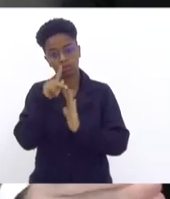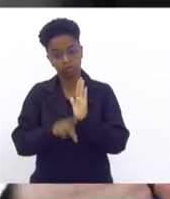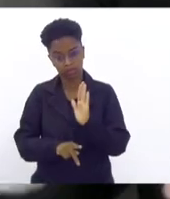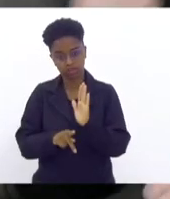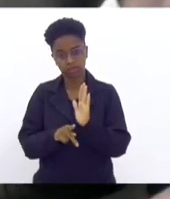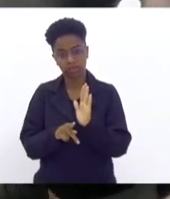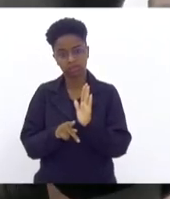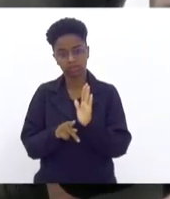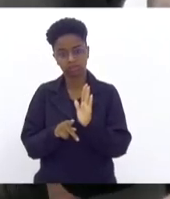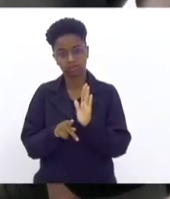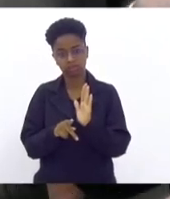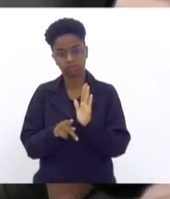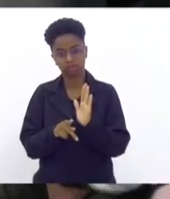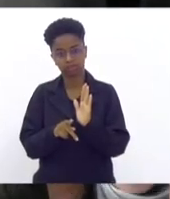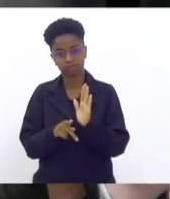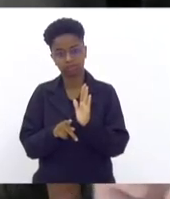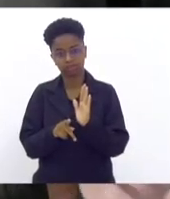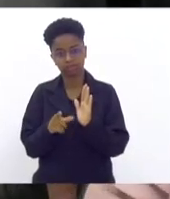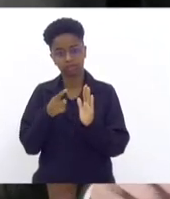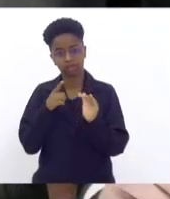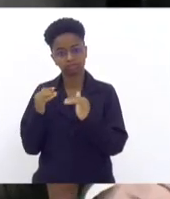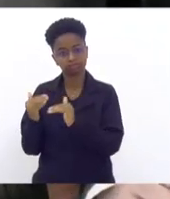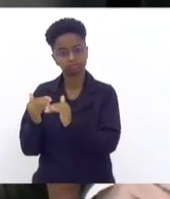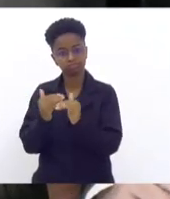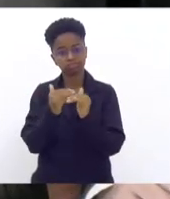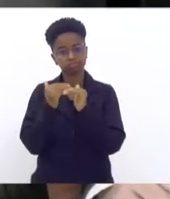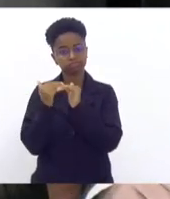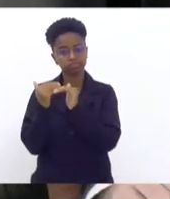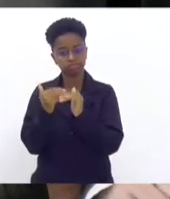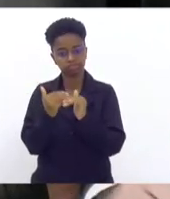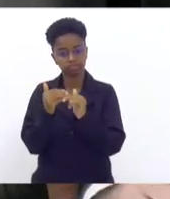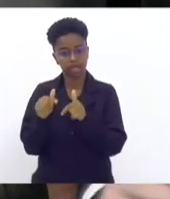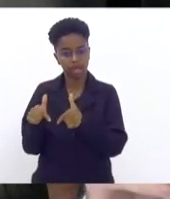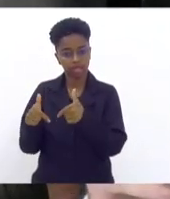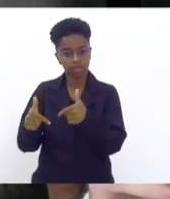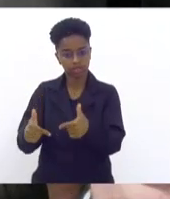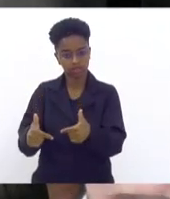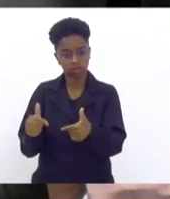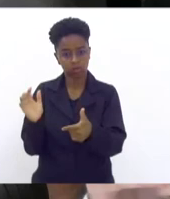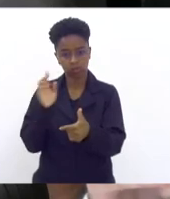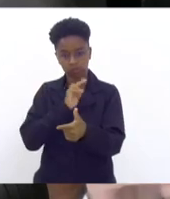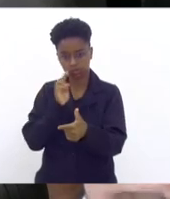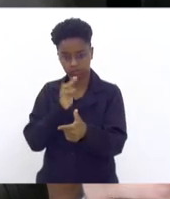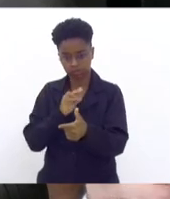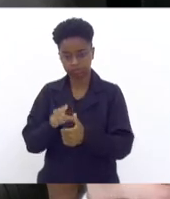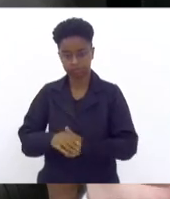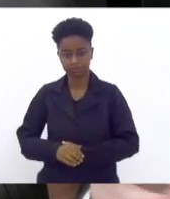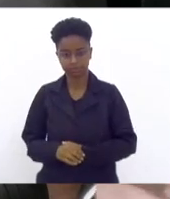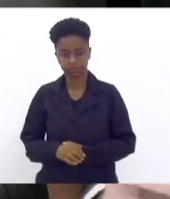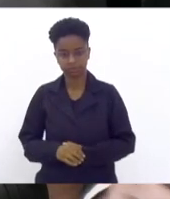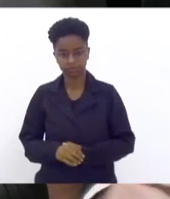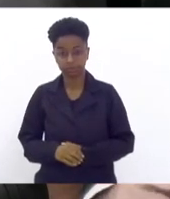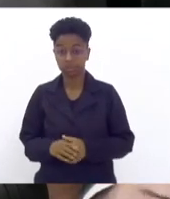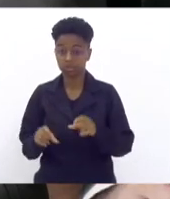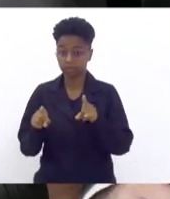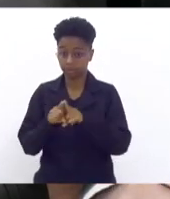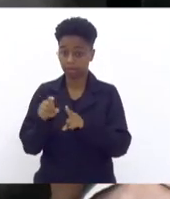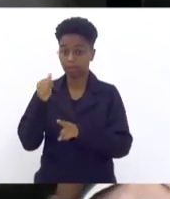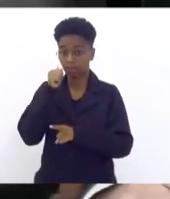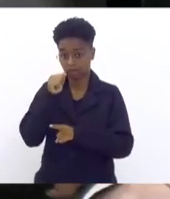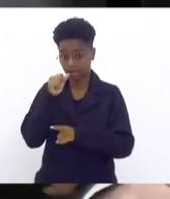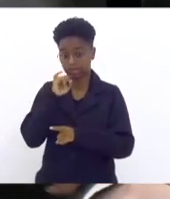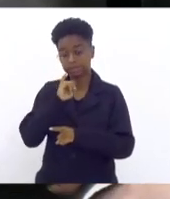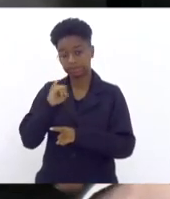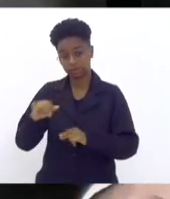prever a universalização dessa medida de urgência. Também a mulher vítima de